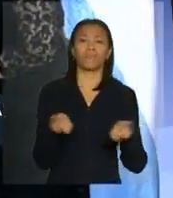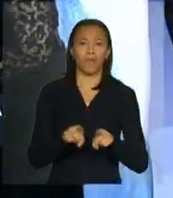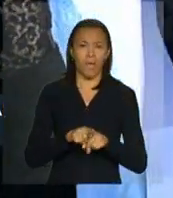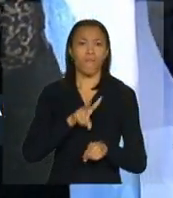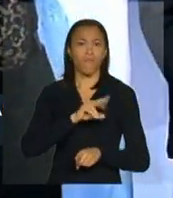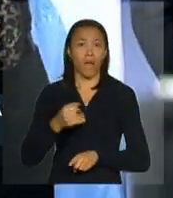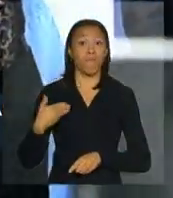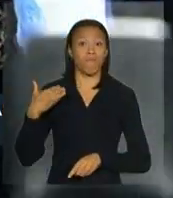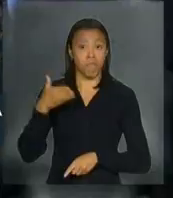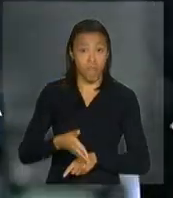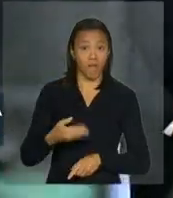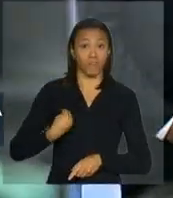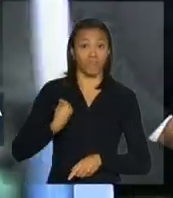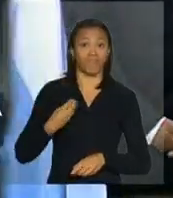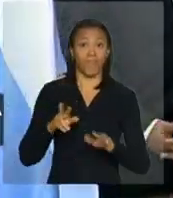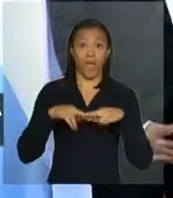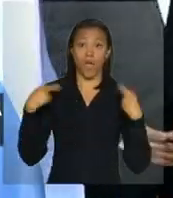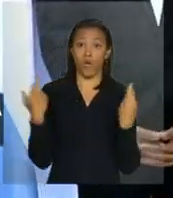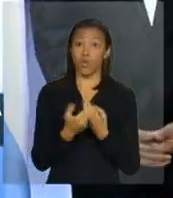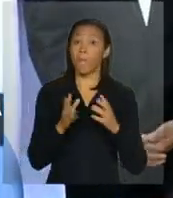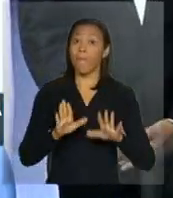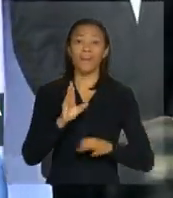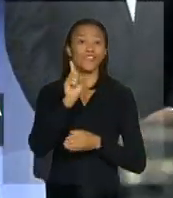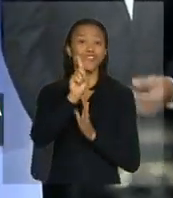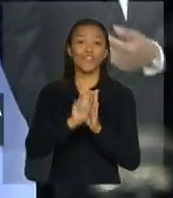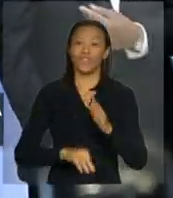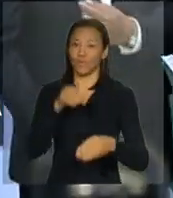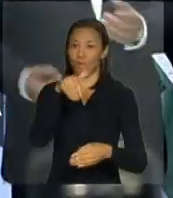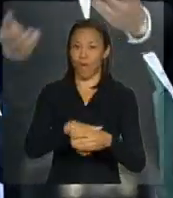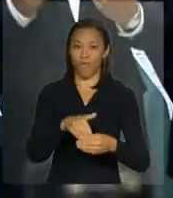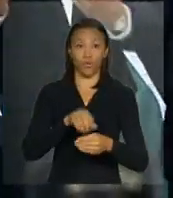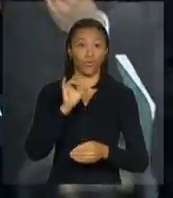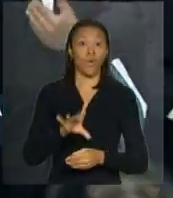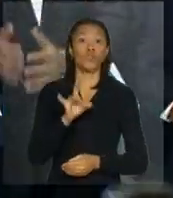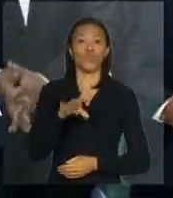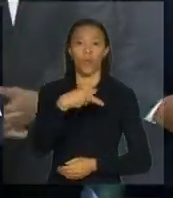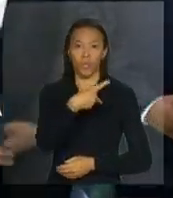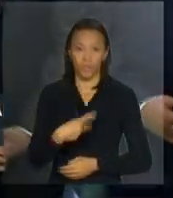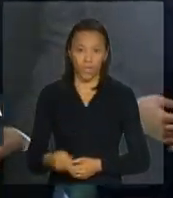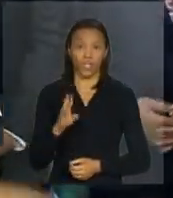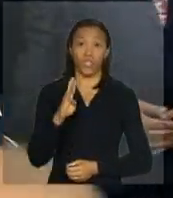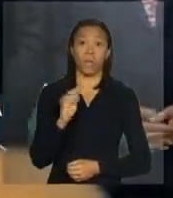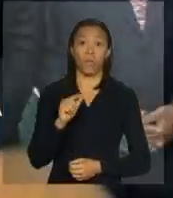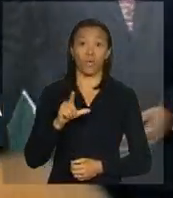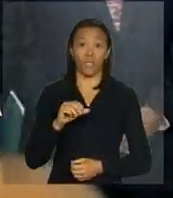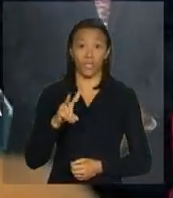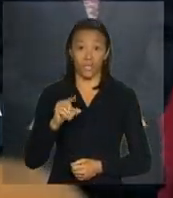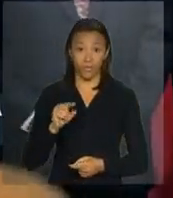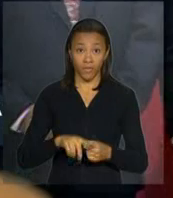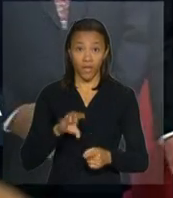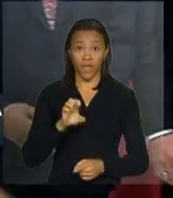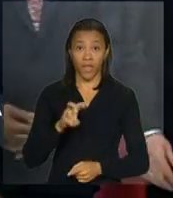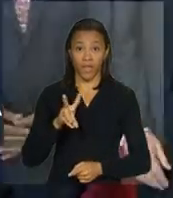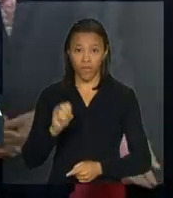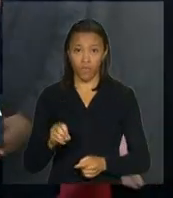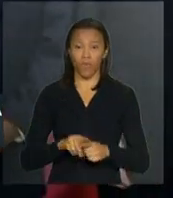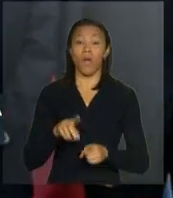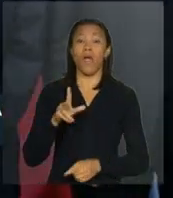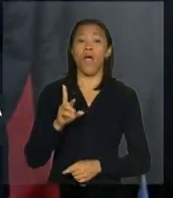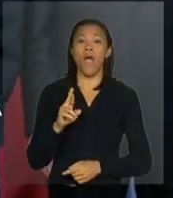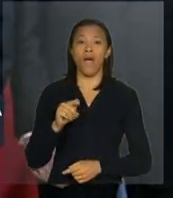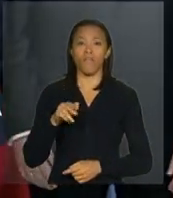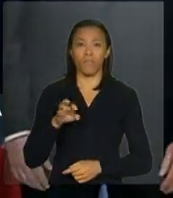participar da reunião mas não tem direito a voto são os presidentes da Bolívia Evo Morales Rafael